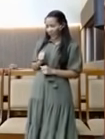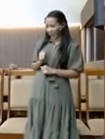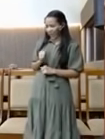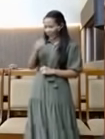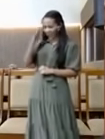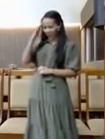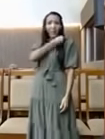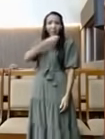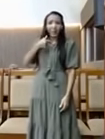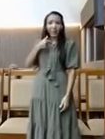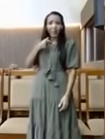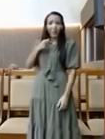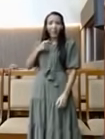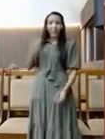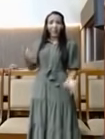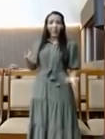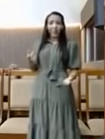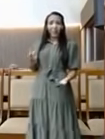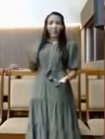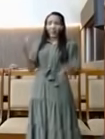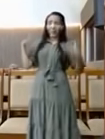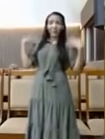pastor no shopping